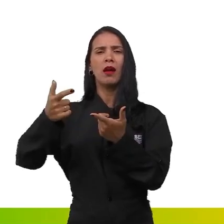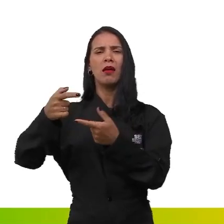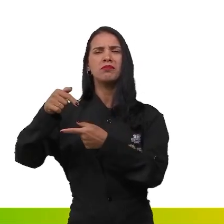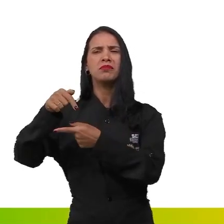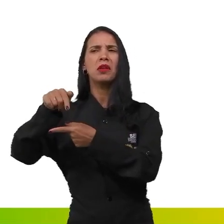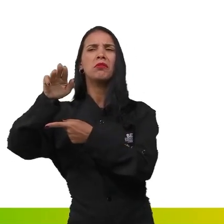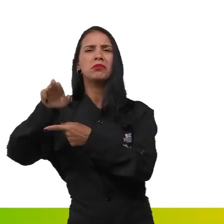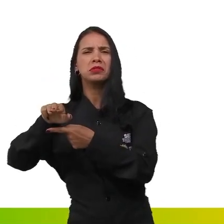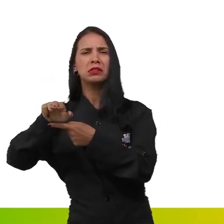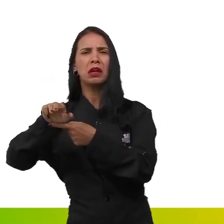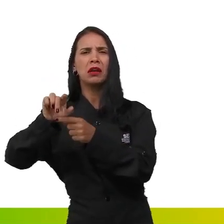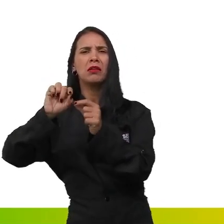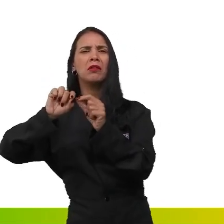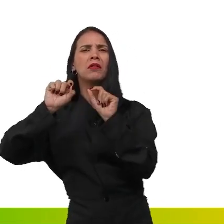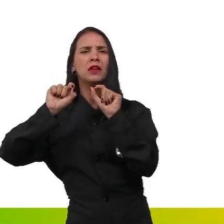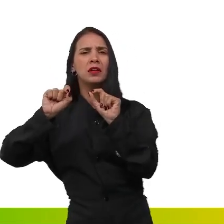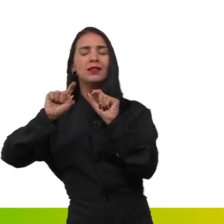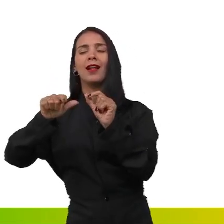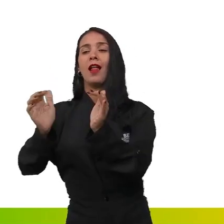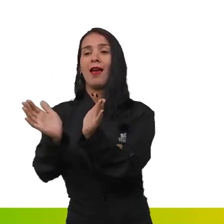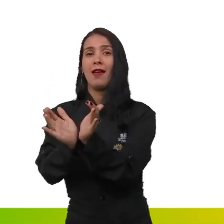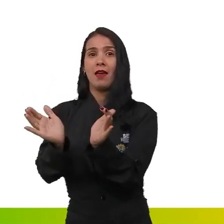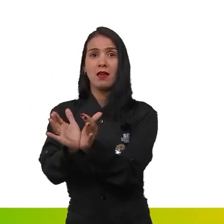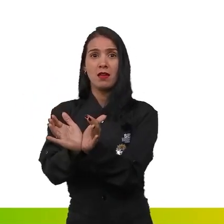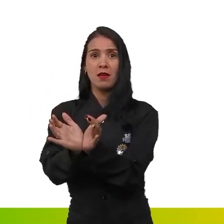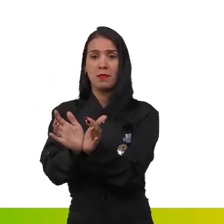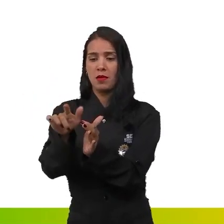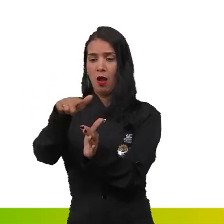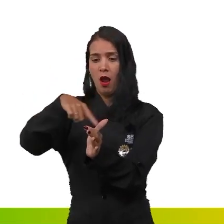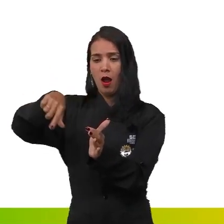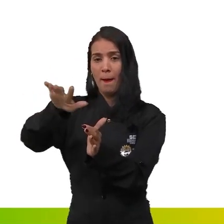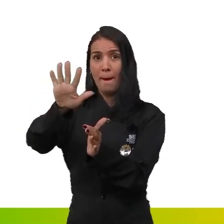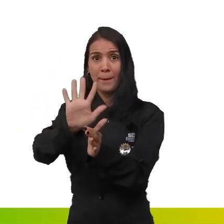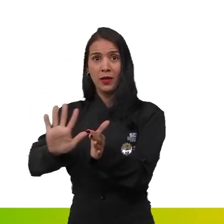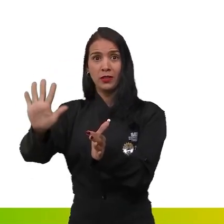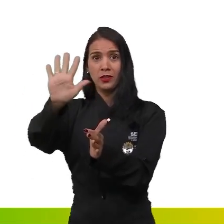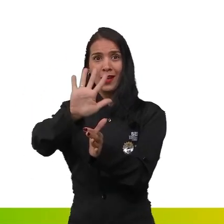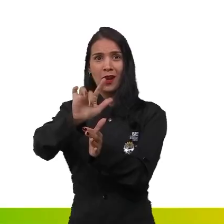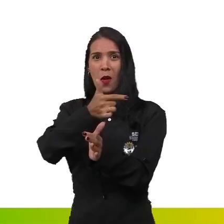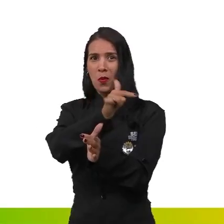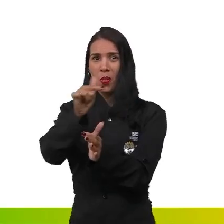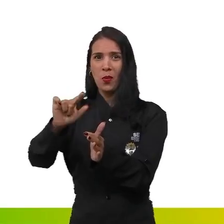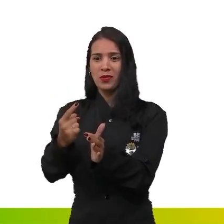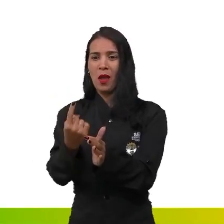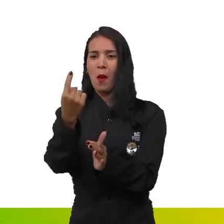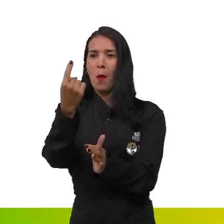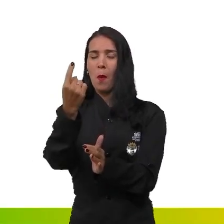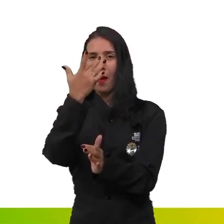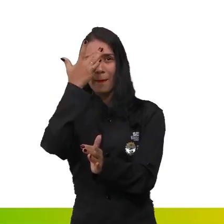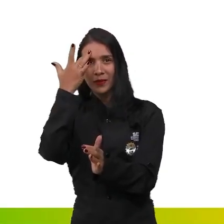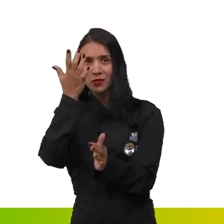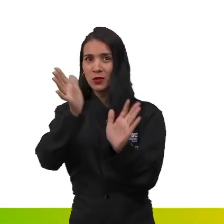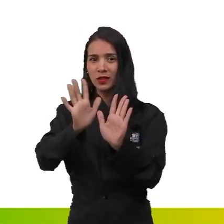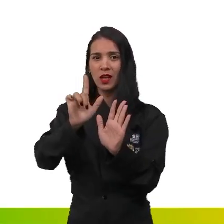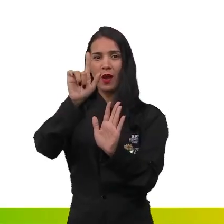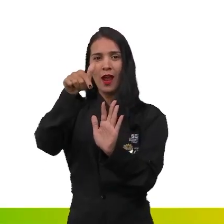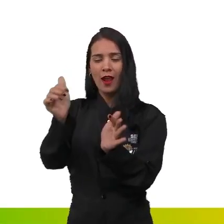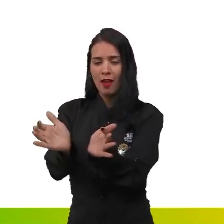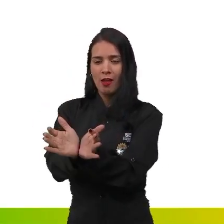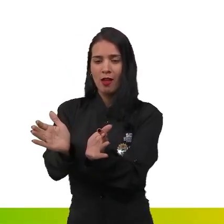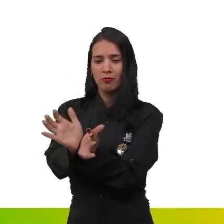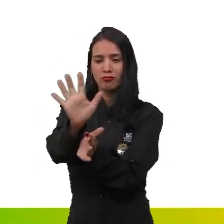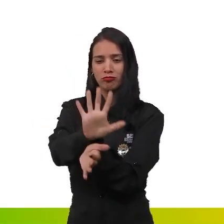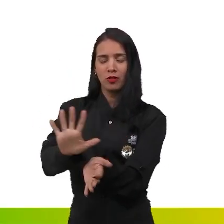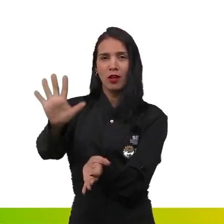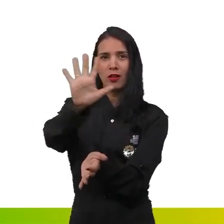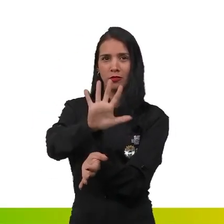de colocar aqui, a equipe realizou a pesquisa, eu coloco a pesquisa foi realizada pela equipe,